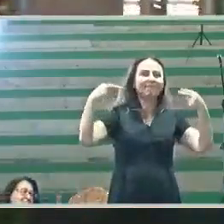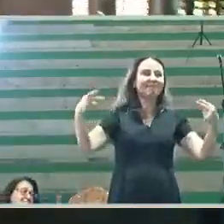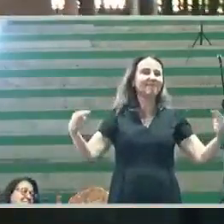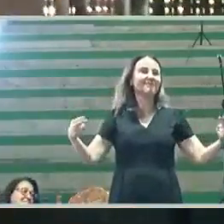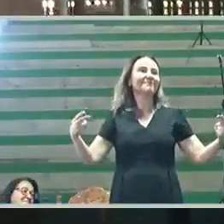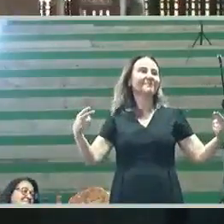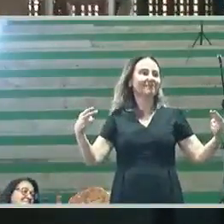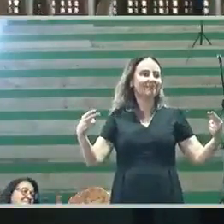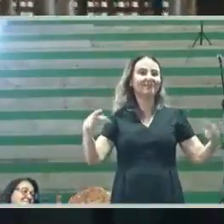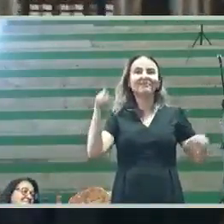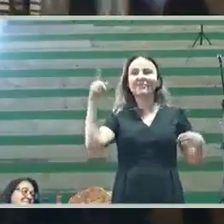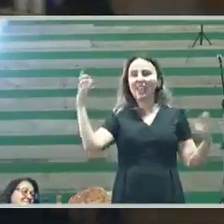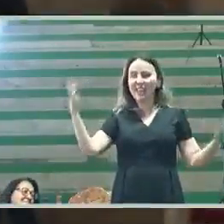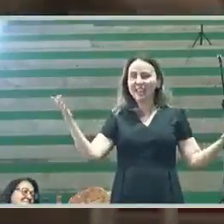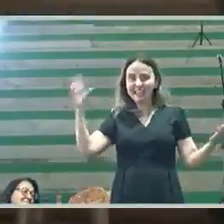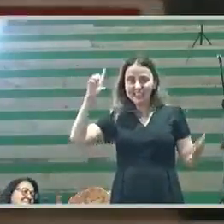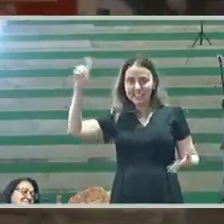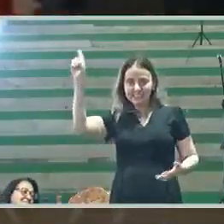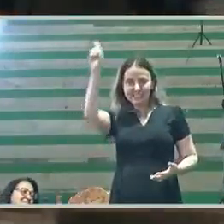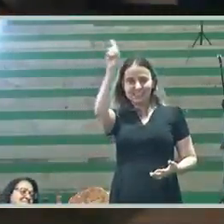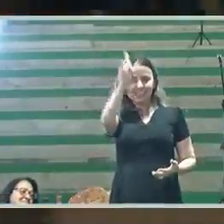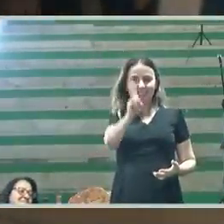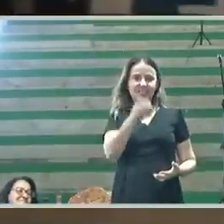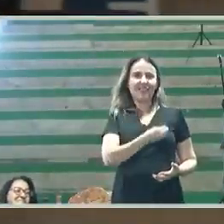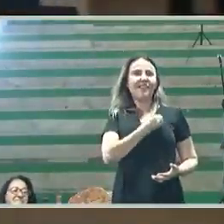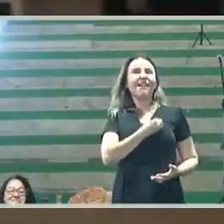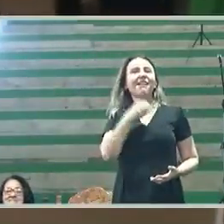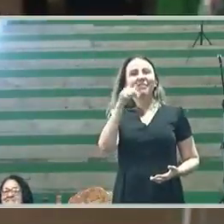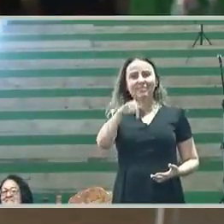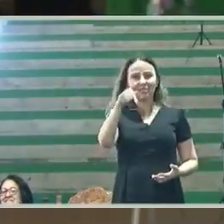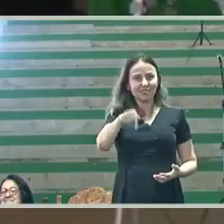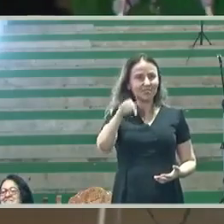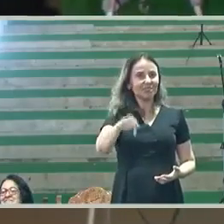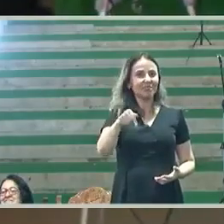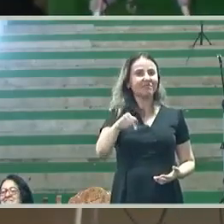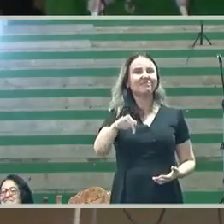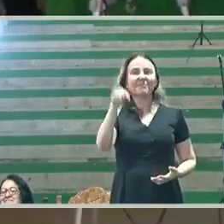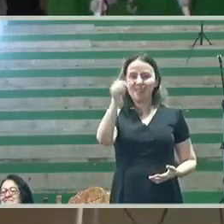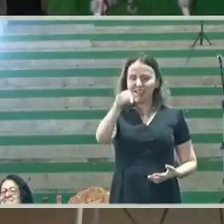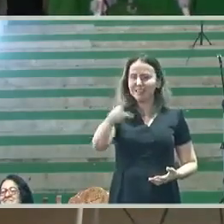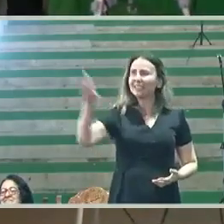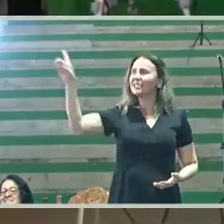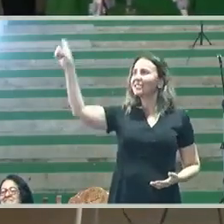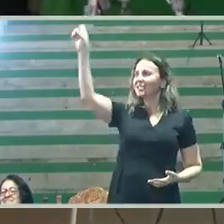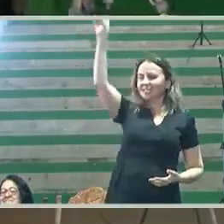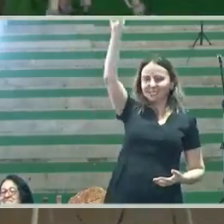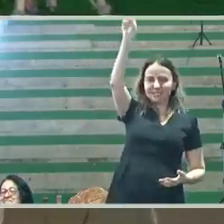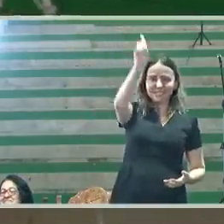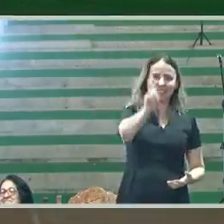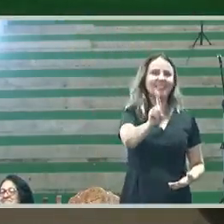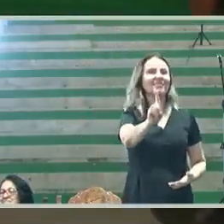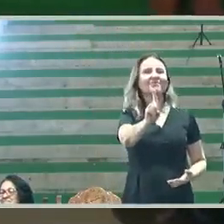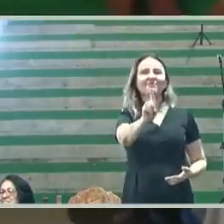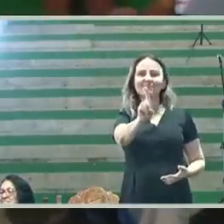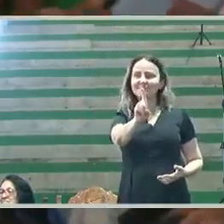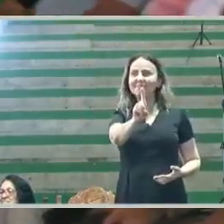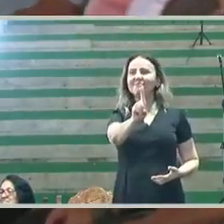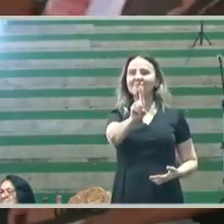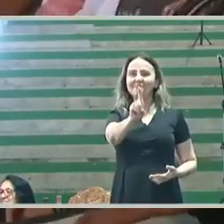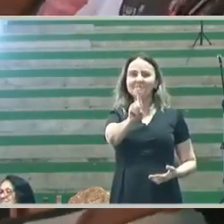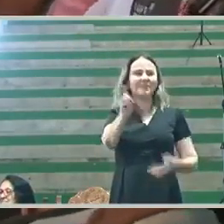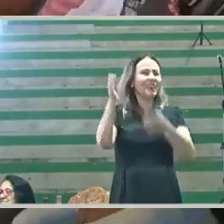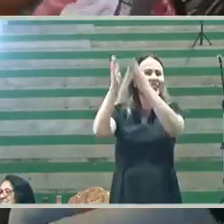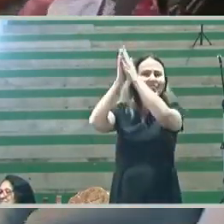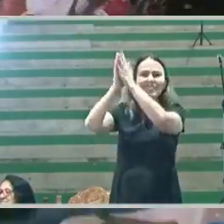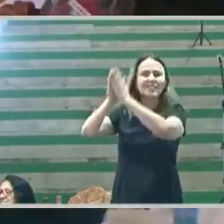está presente aqui, Ele está presente aqui, Ele está aqui, aqui, aqui, aqui, aqui.